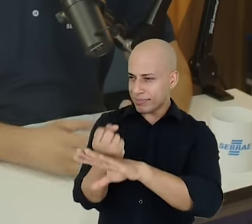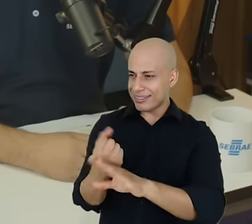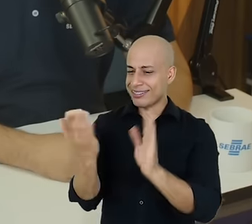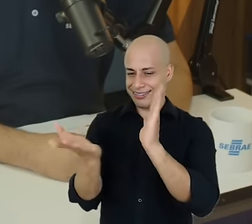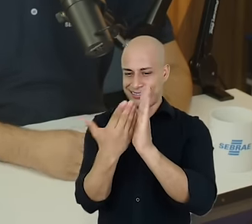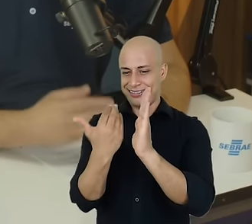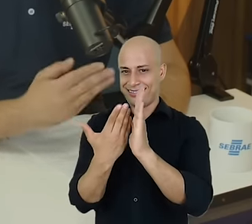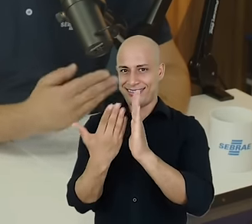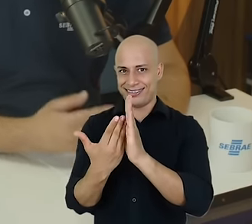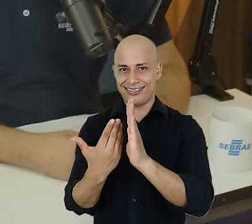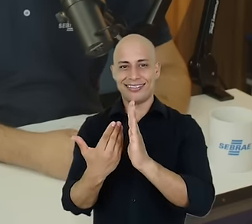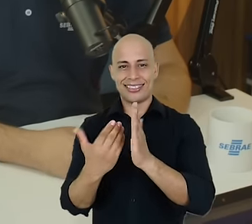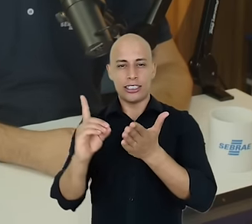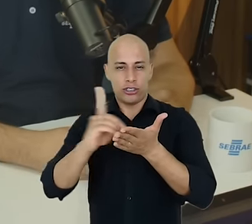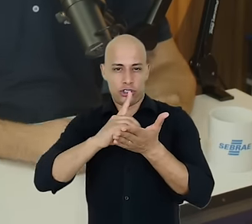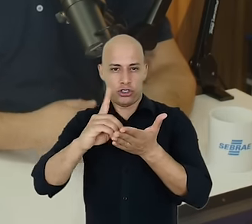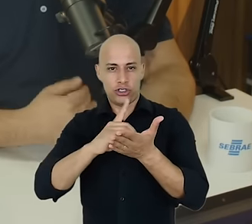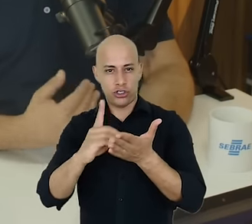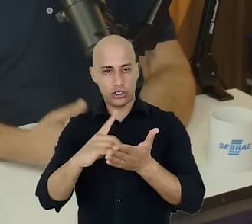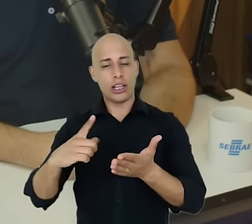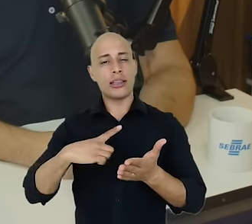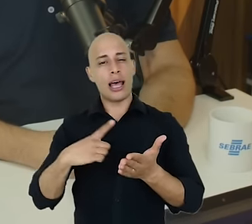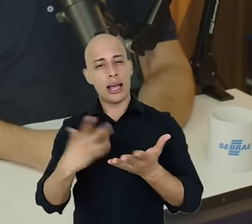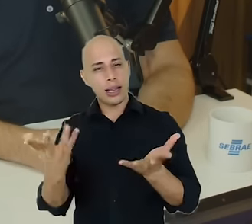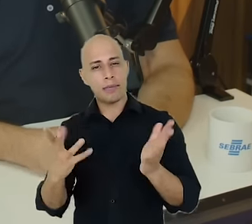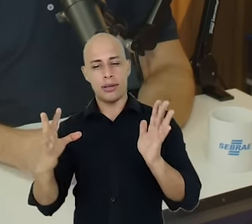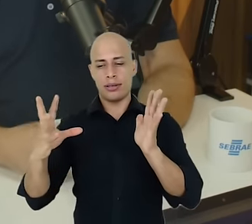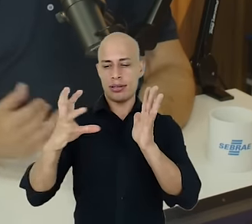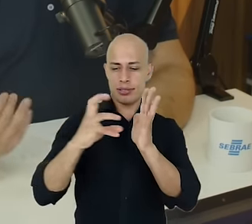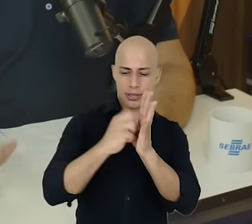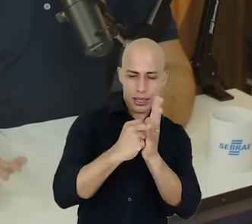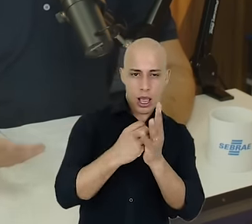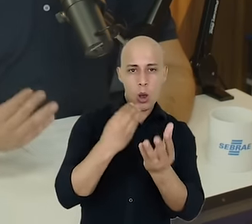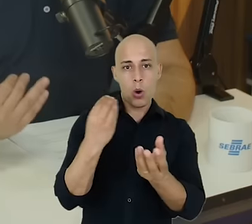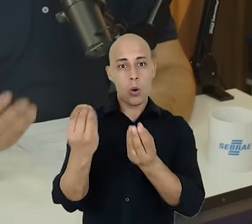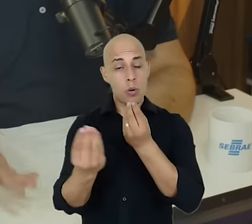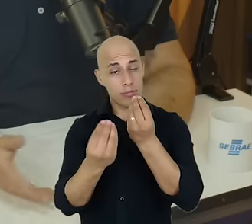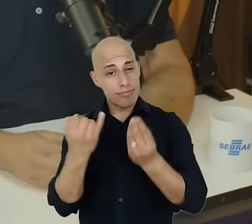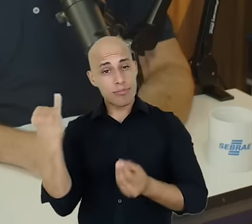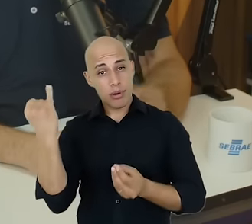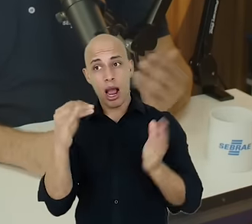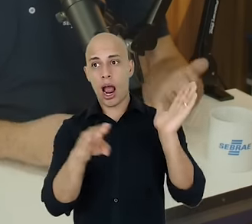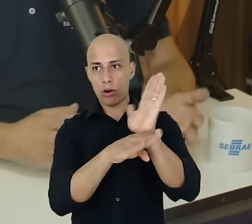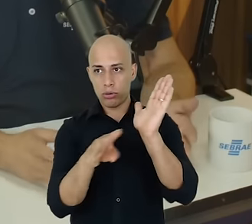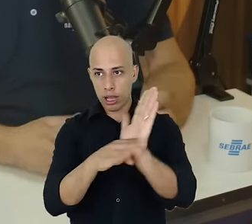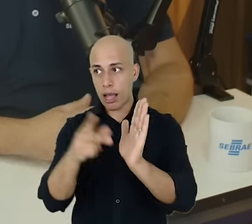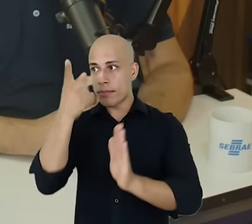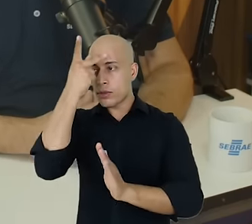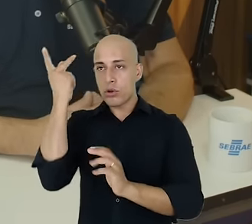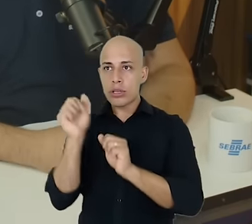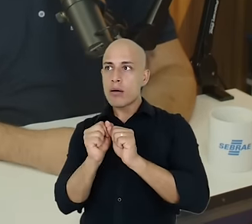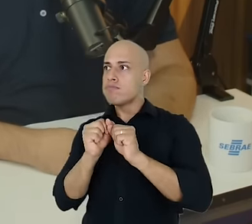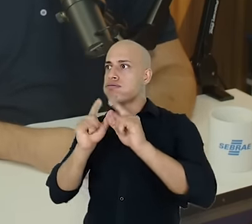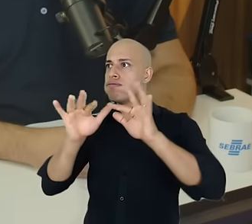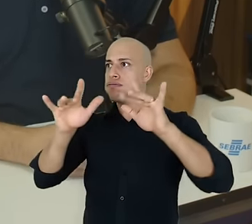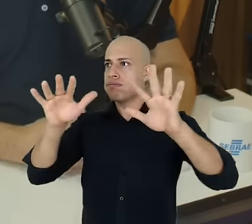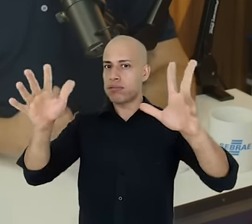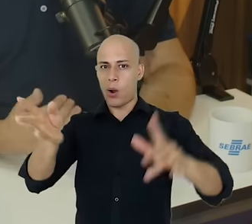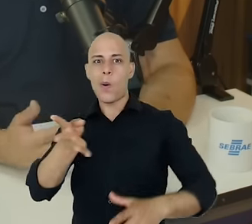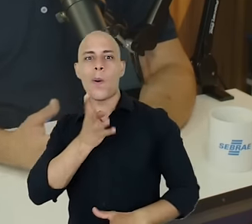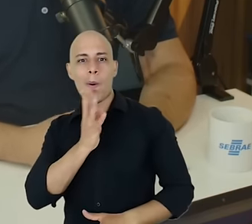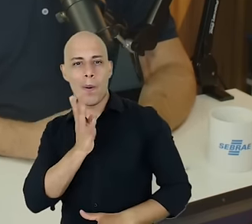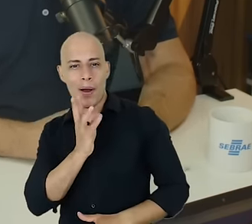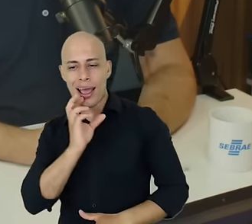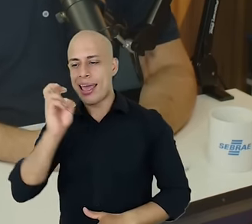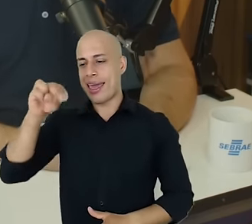disponibilizado que lá fala como efetuar o credenciamento é importante vai ajudar vocês compartilhem com pessoas que vocês conhecem na hora